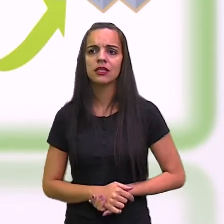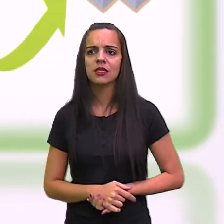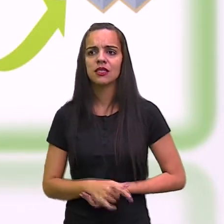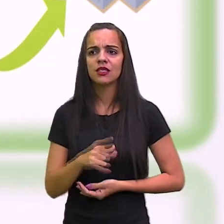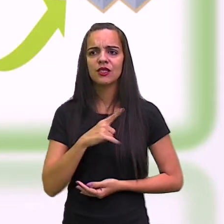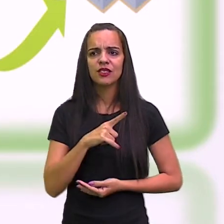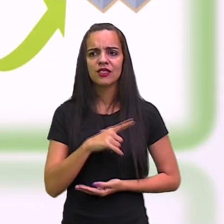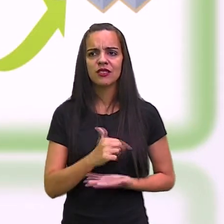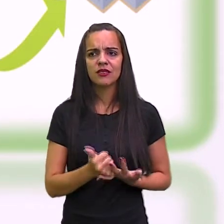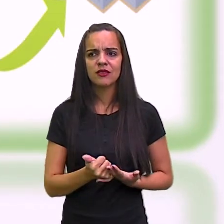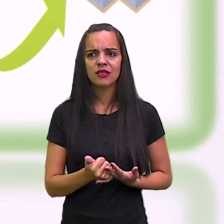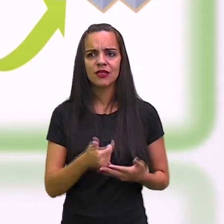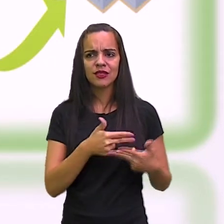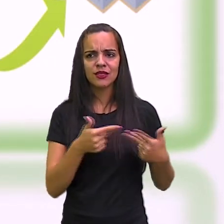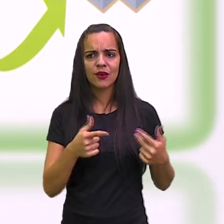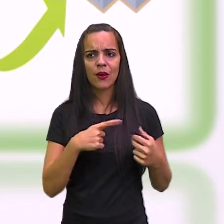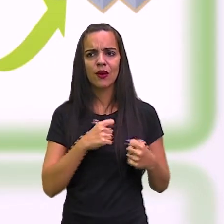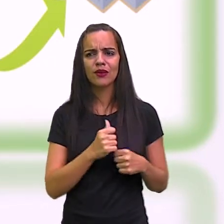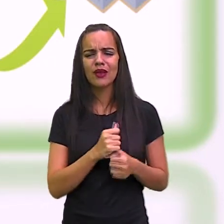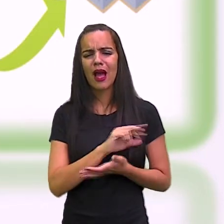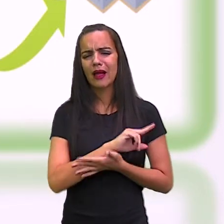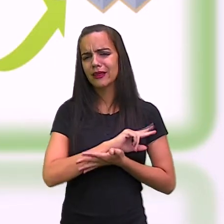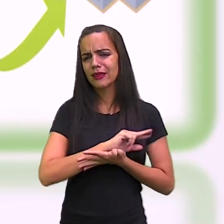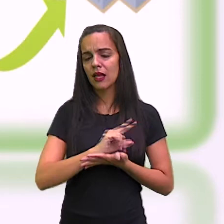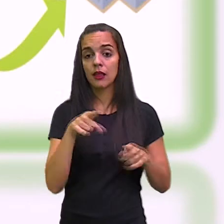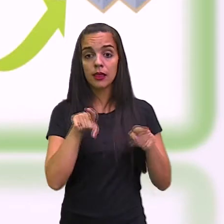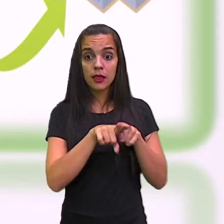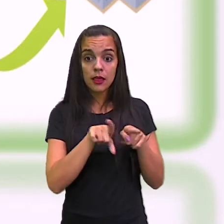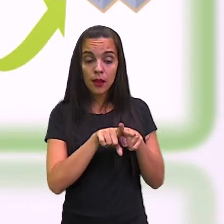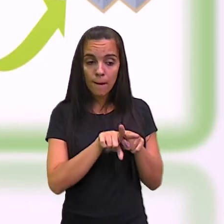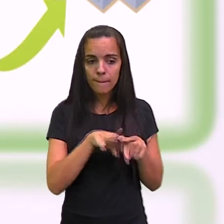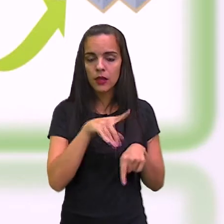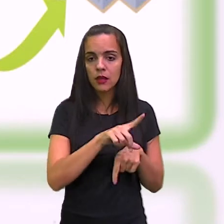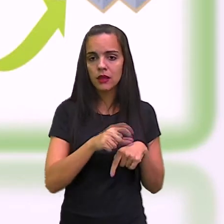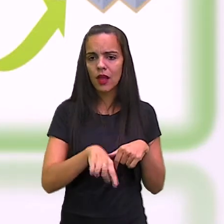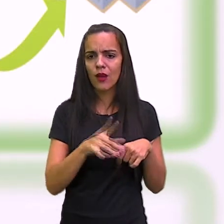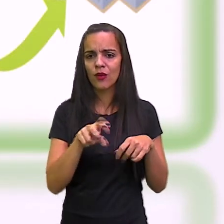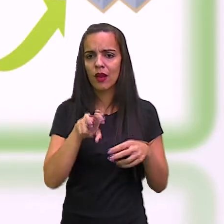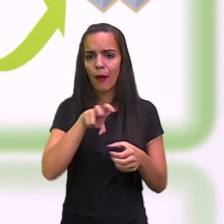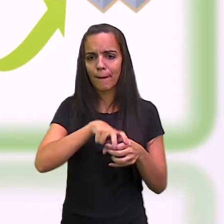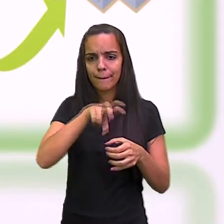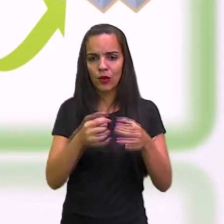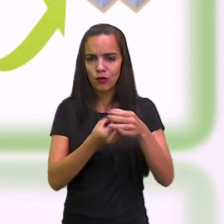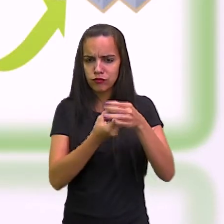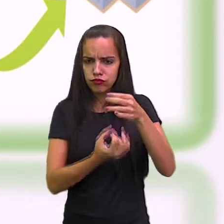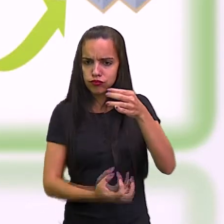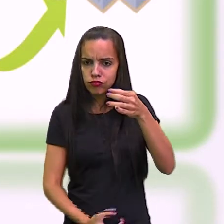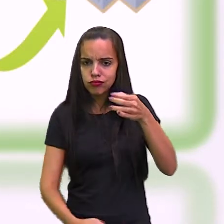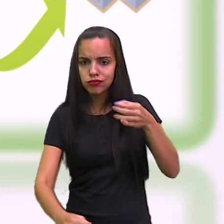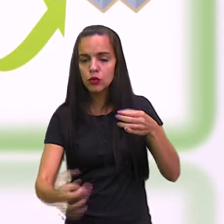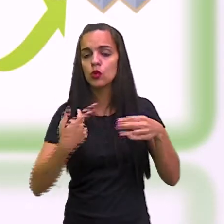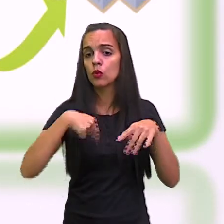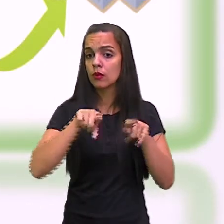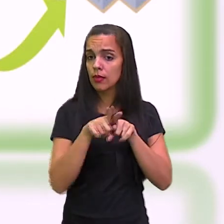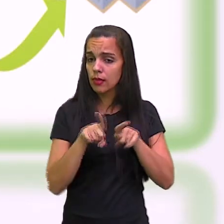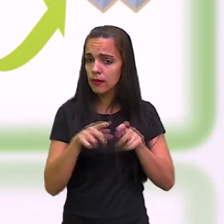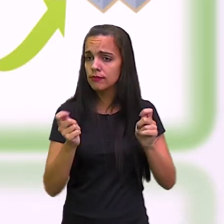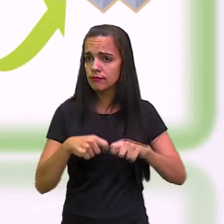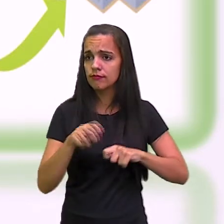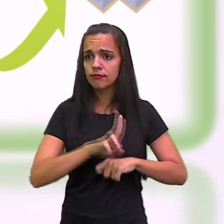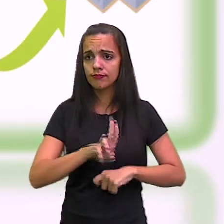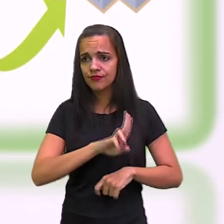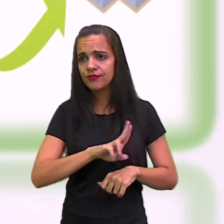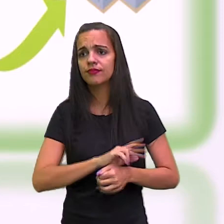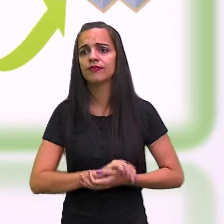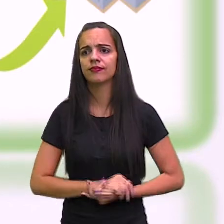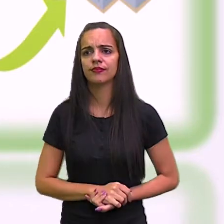de estações de tratamento de esgoto, além da queima para a produção de